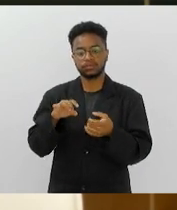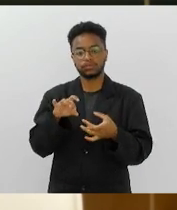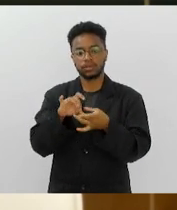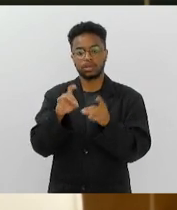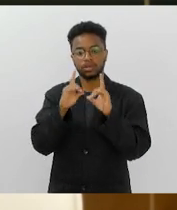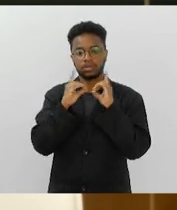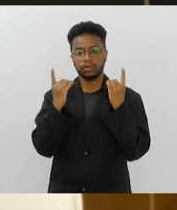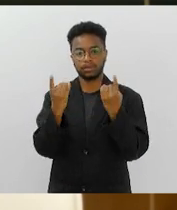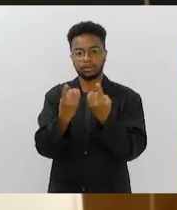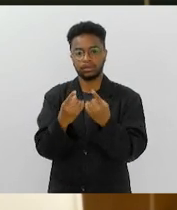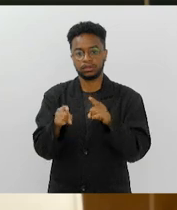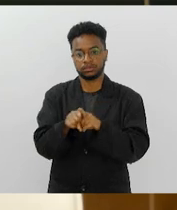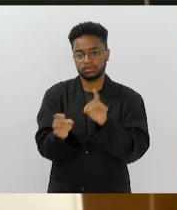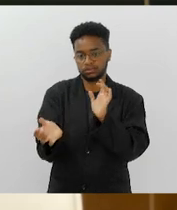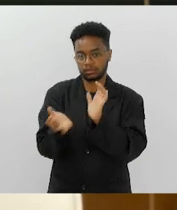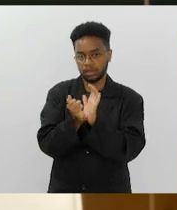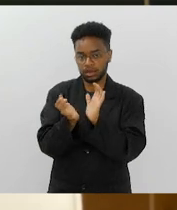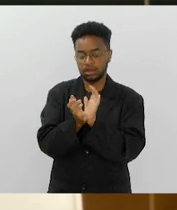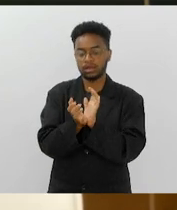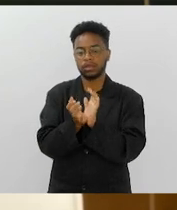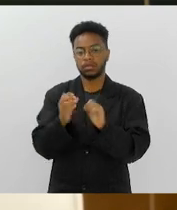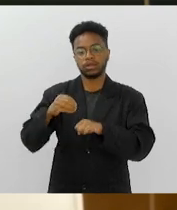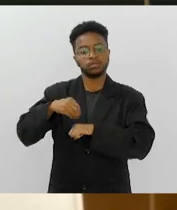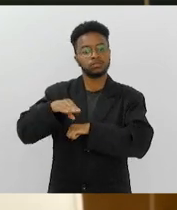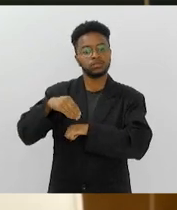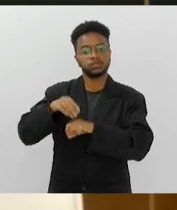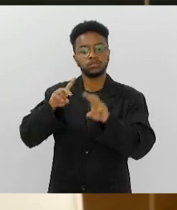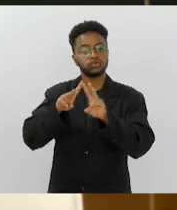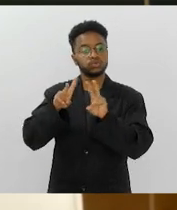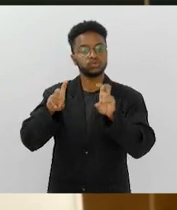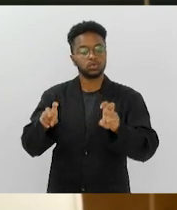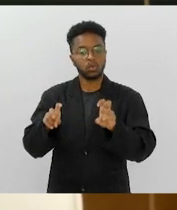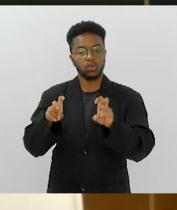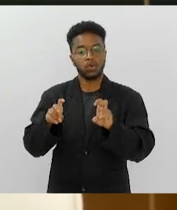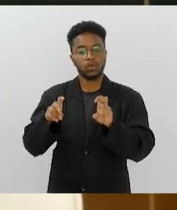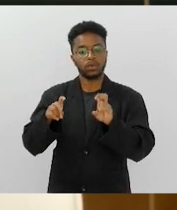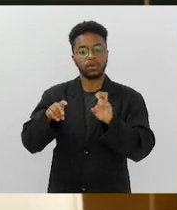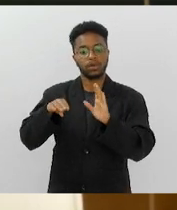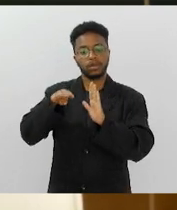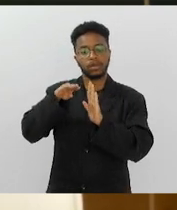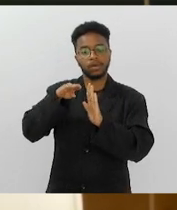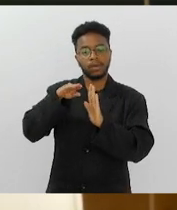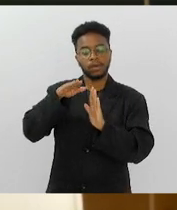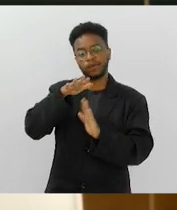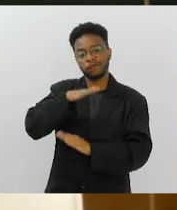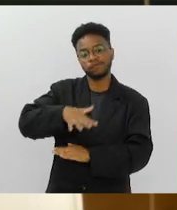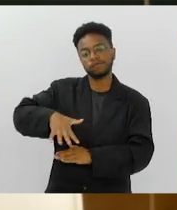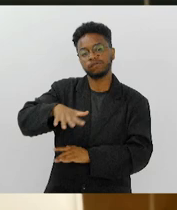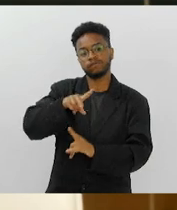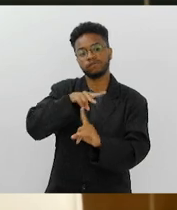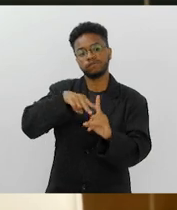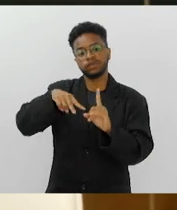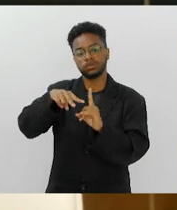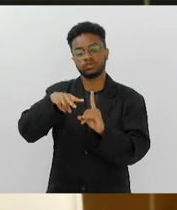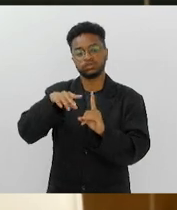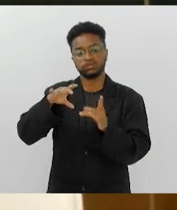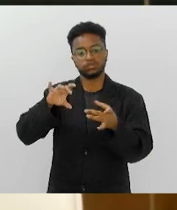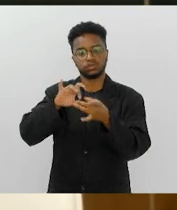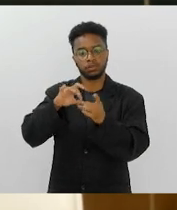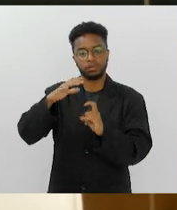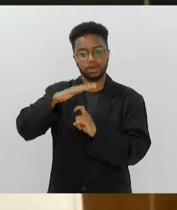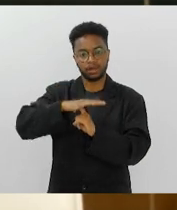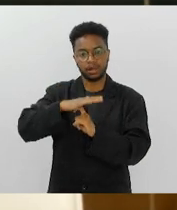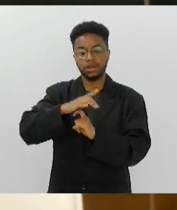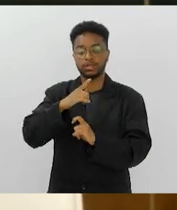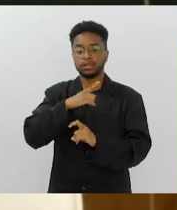departamento e equipe, trazemos em relação a todo esse panorama que nós temos lá no Paraná. E nós temos também